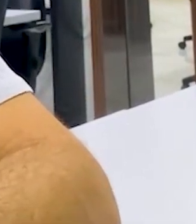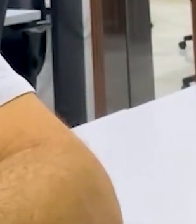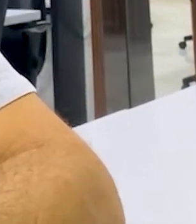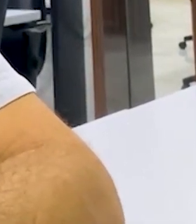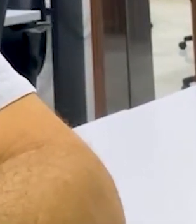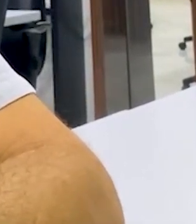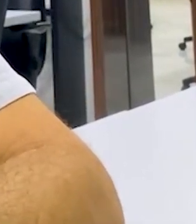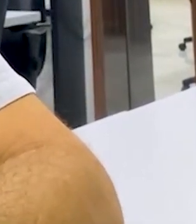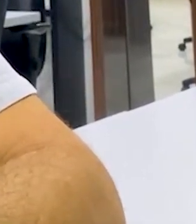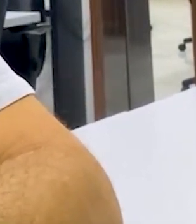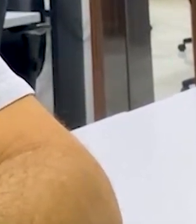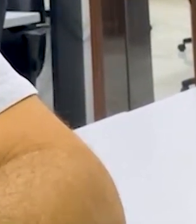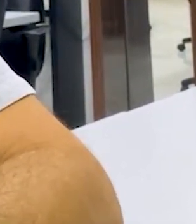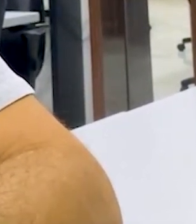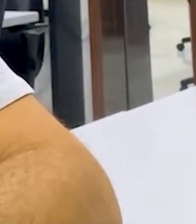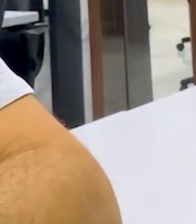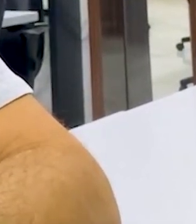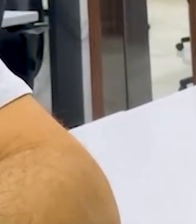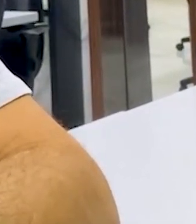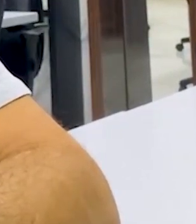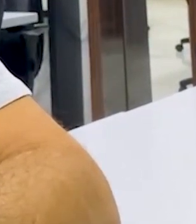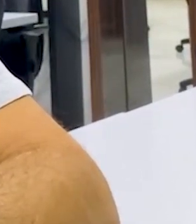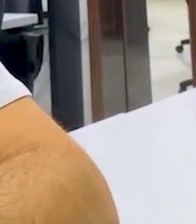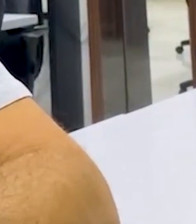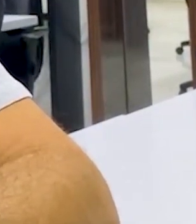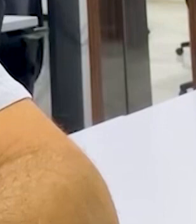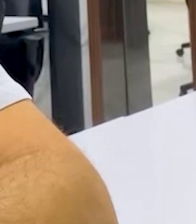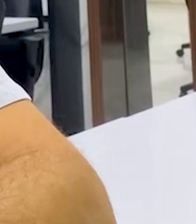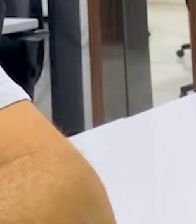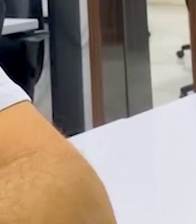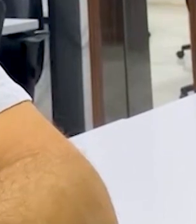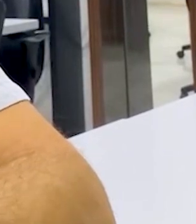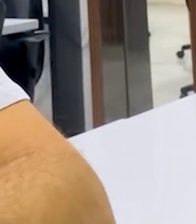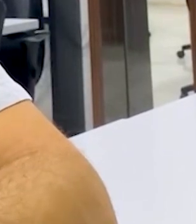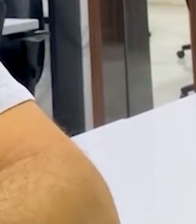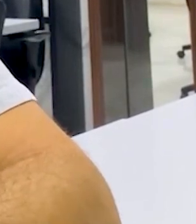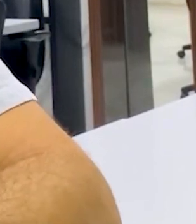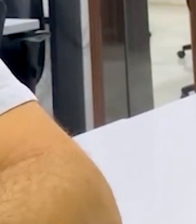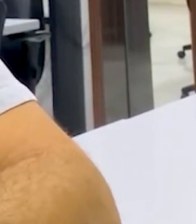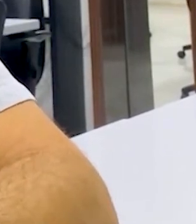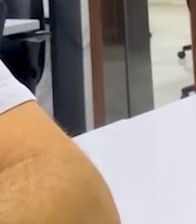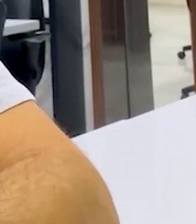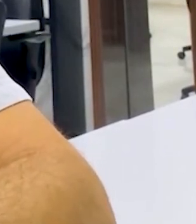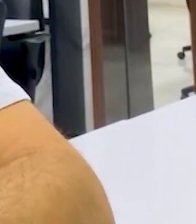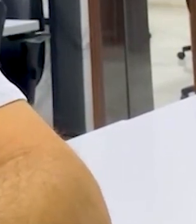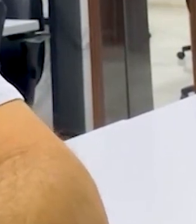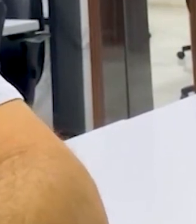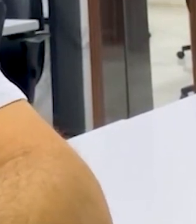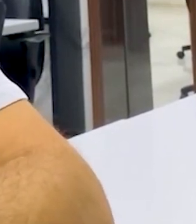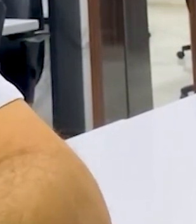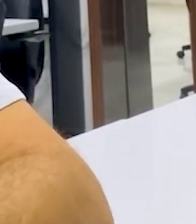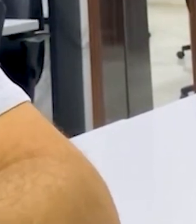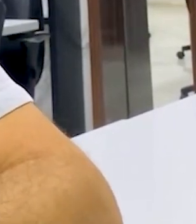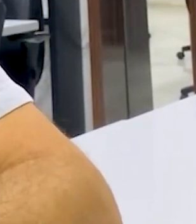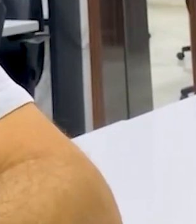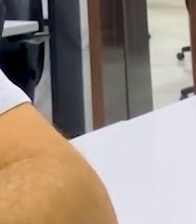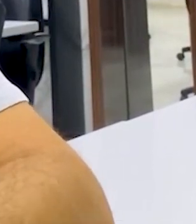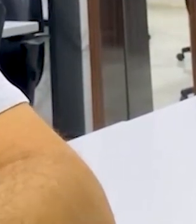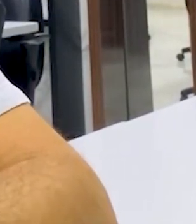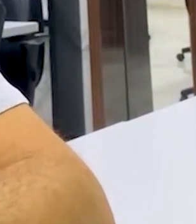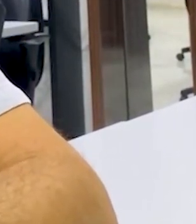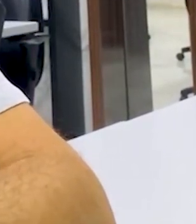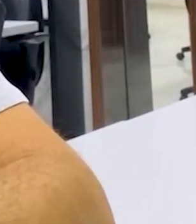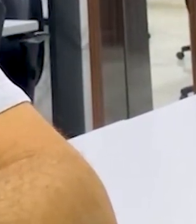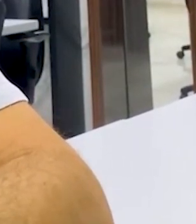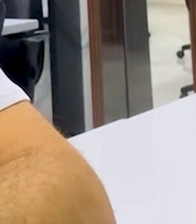por autoridade competente para tal finalidade. As inscrições se iniciam no dia 21/8, às 8 horas da manhã, e se estendem